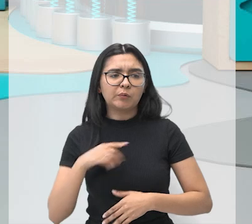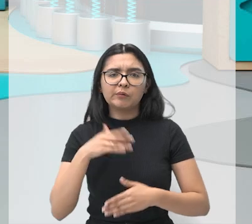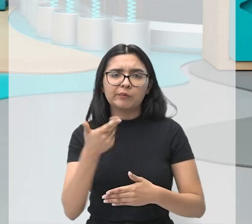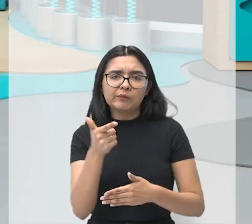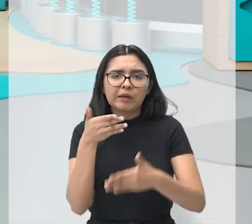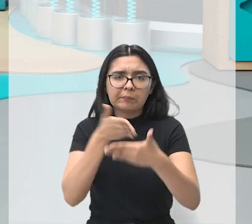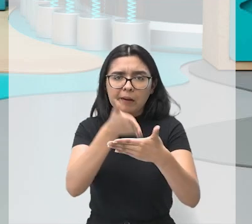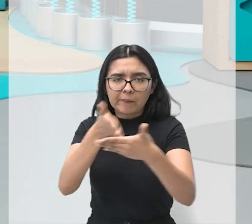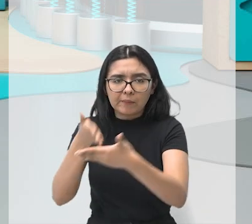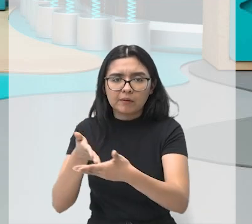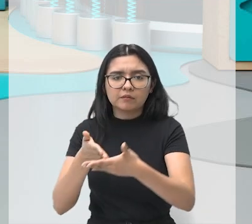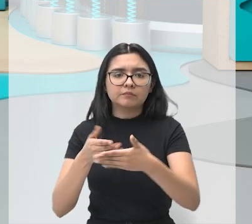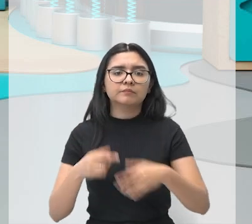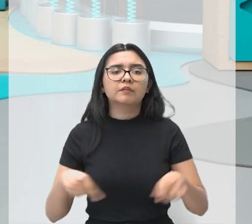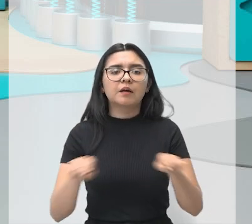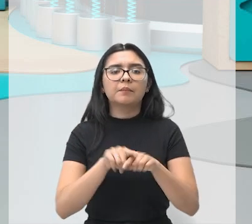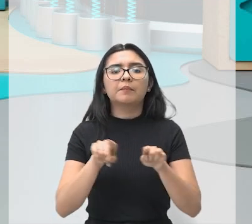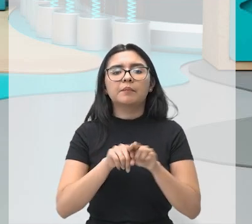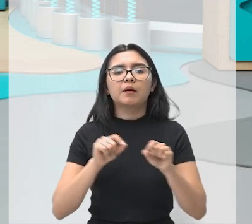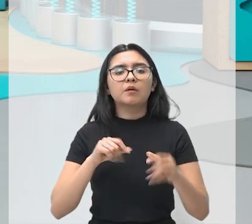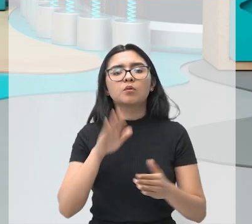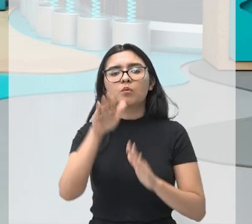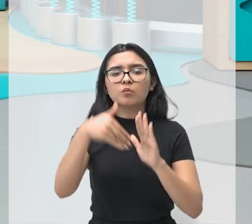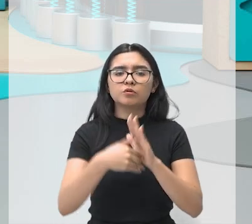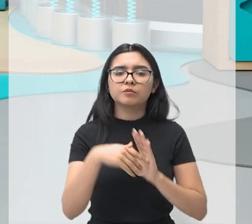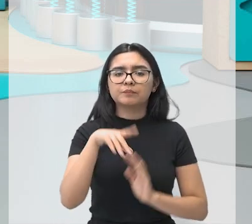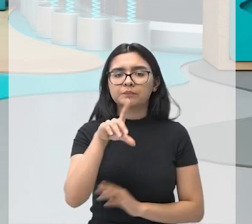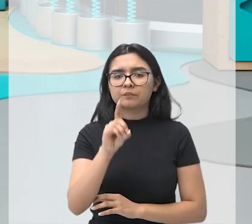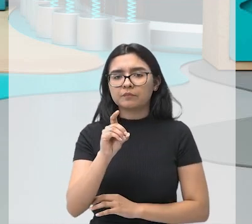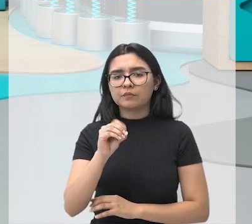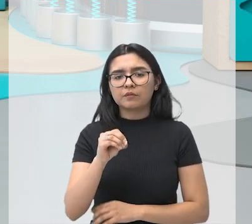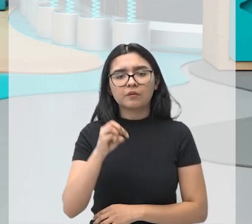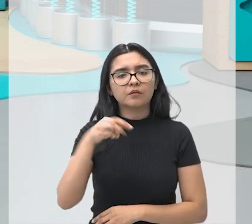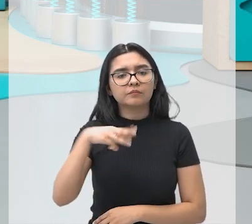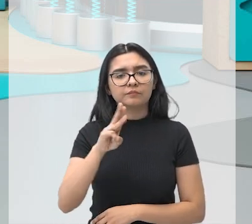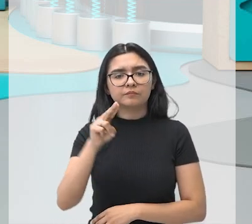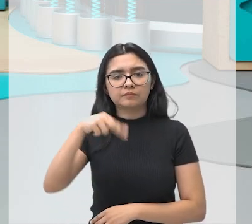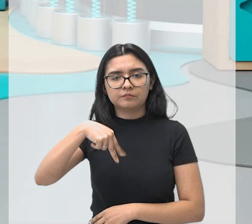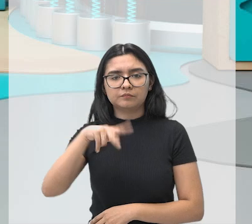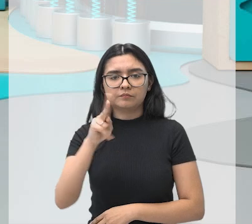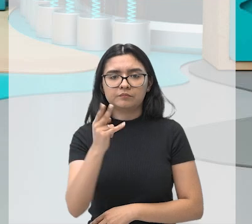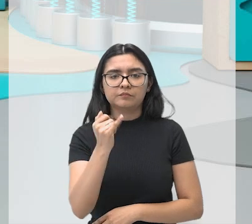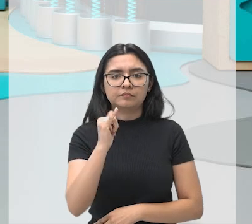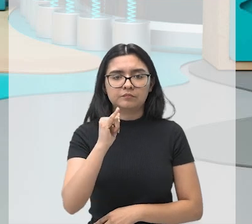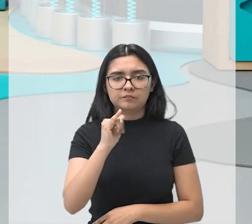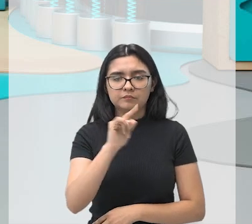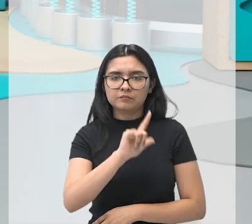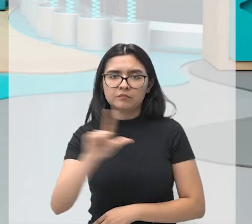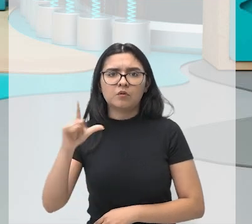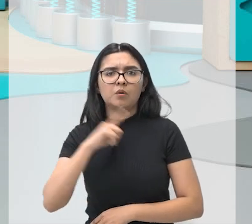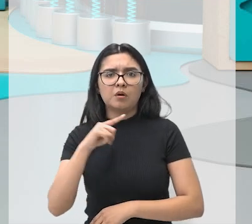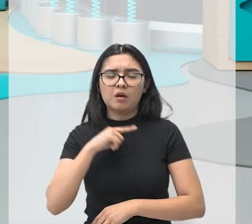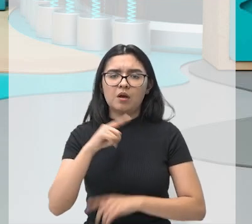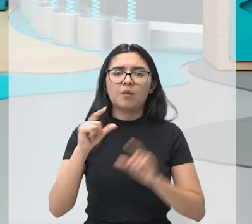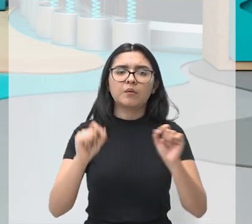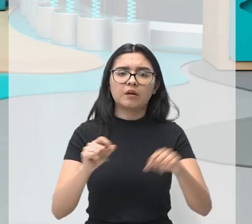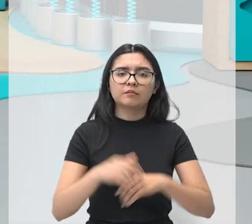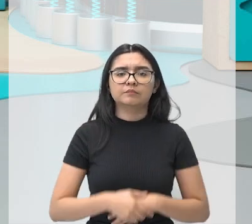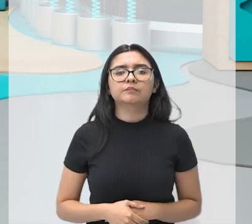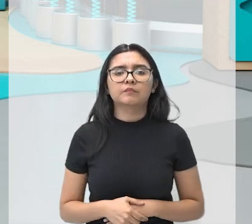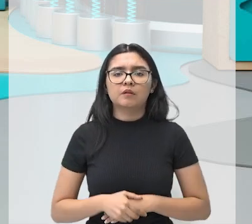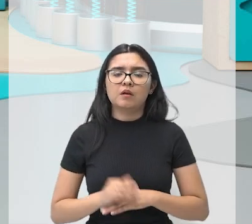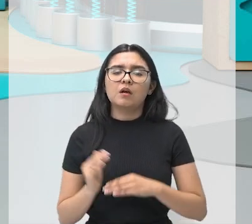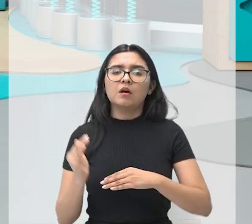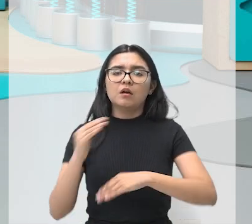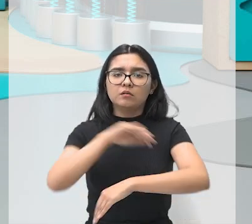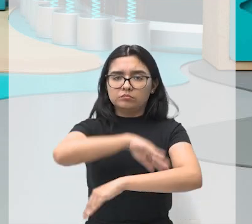gente vai ter esse último, o downhill, que são descidas de verdadeiros desfiladeiros com a bicicleta, tendo